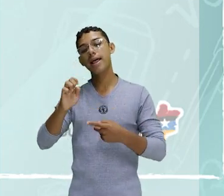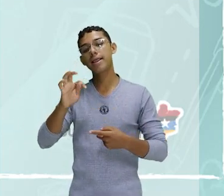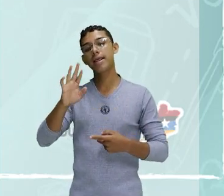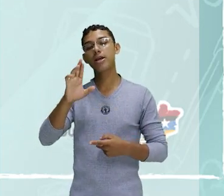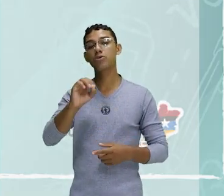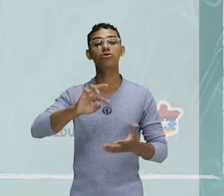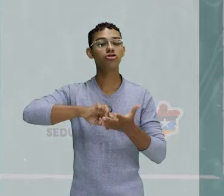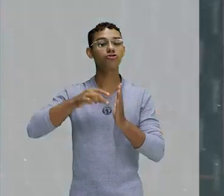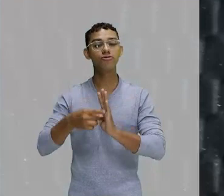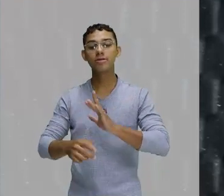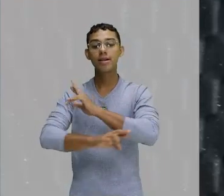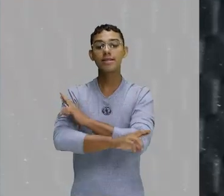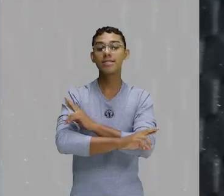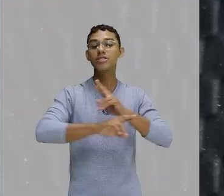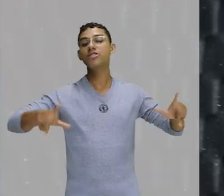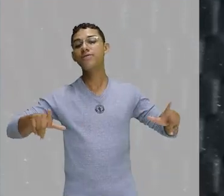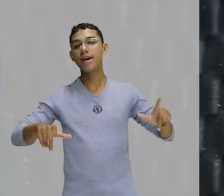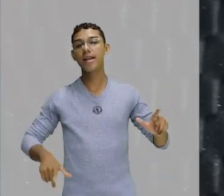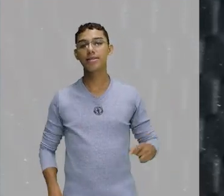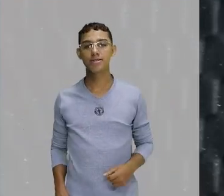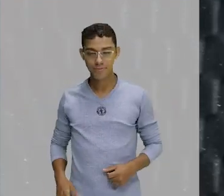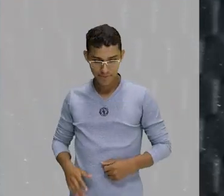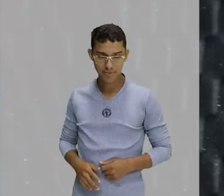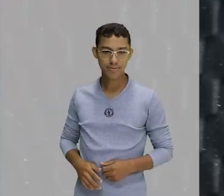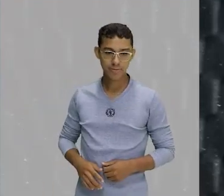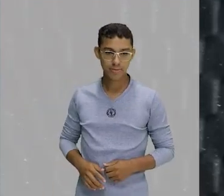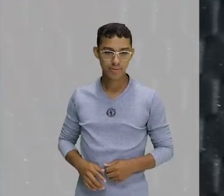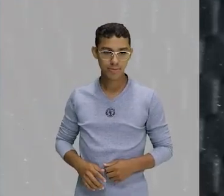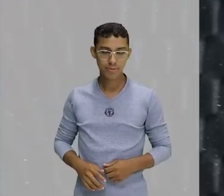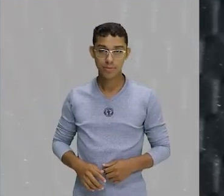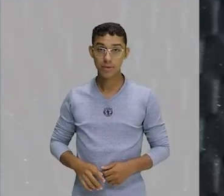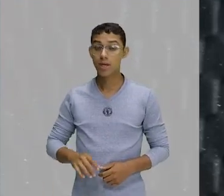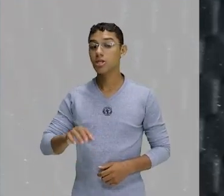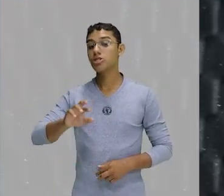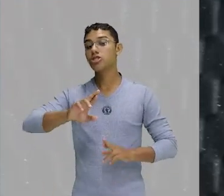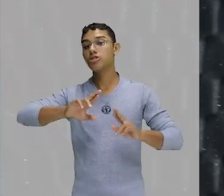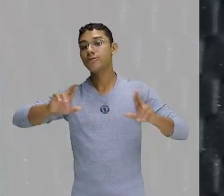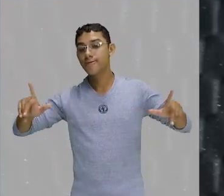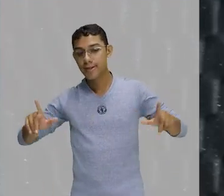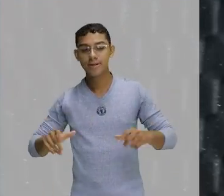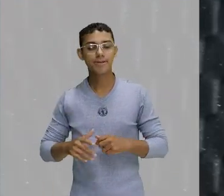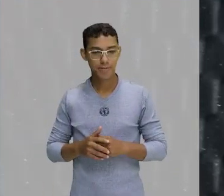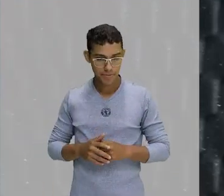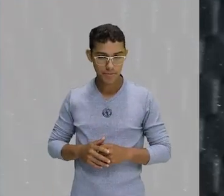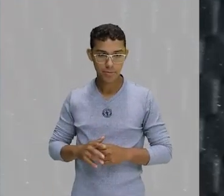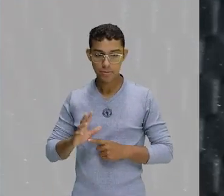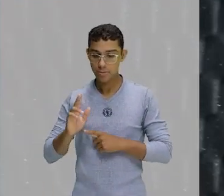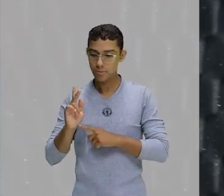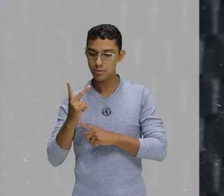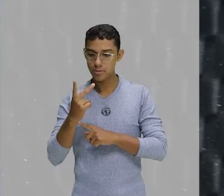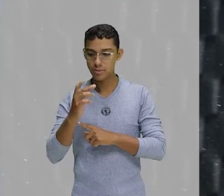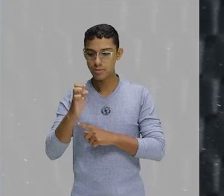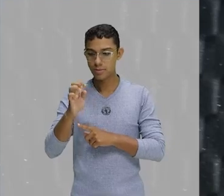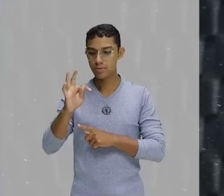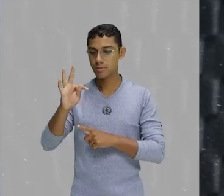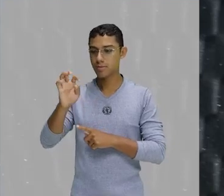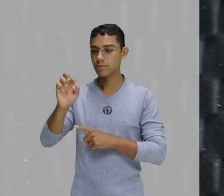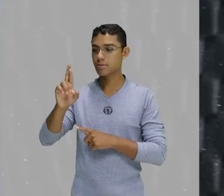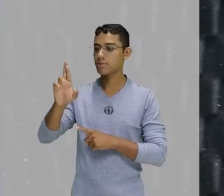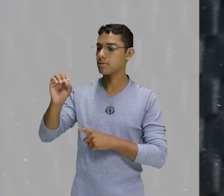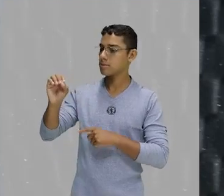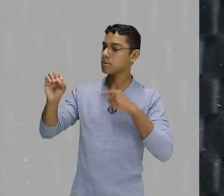Então, hétero é diferente, tá? Hétero significa diferente. Então, eu tenho uma subdivisão